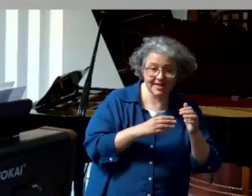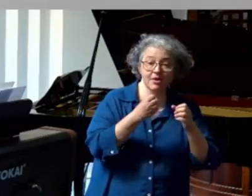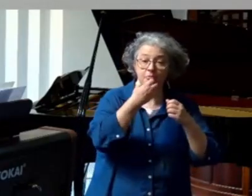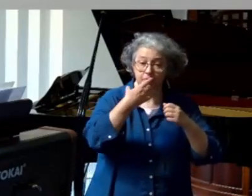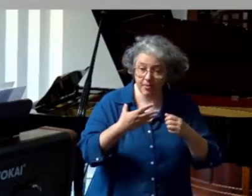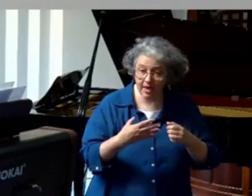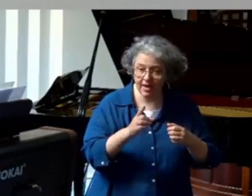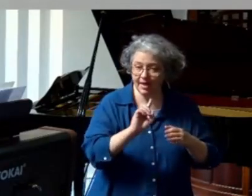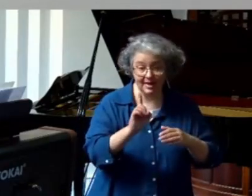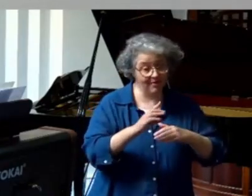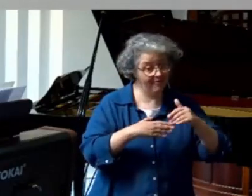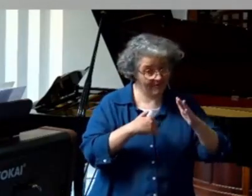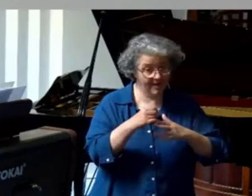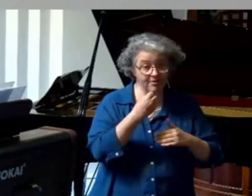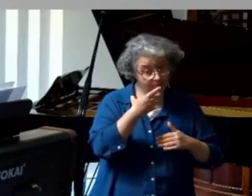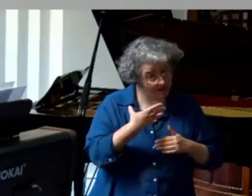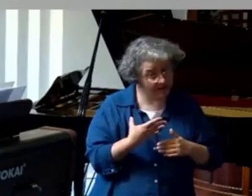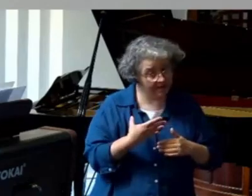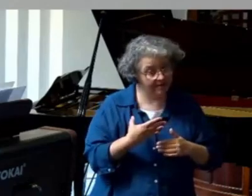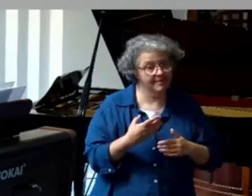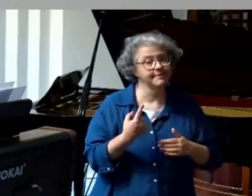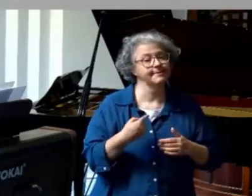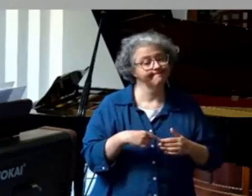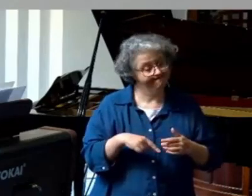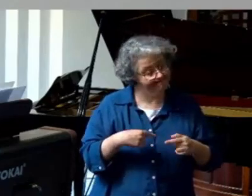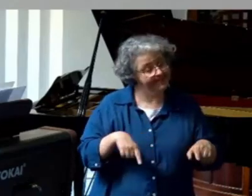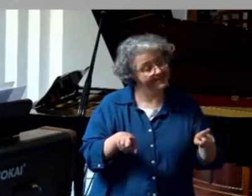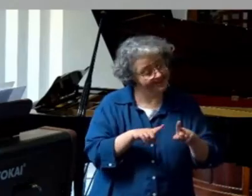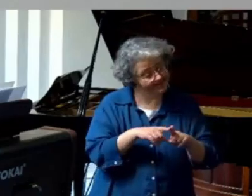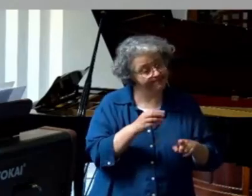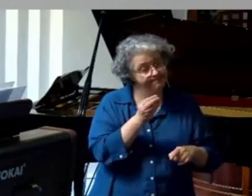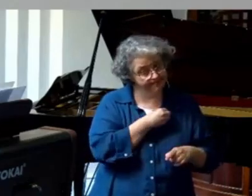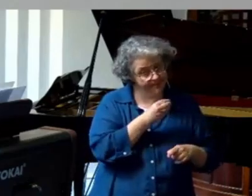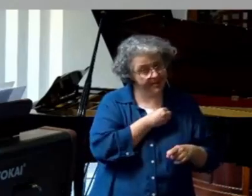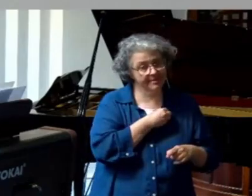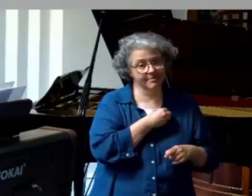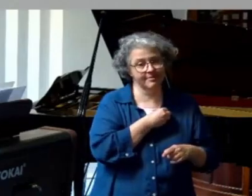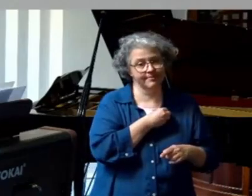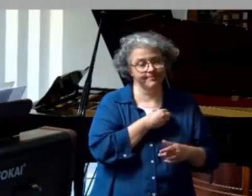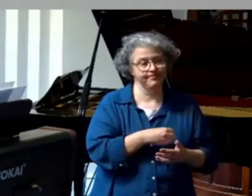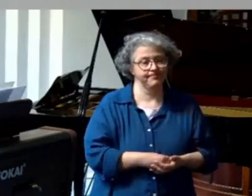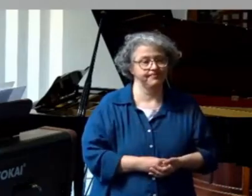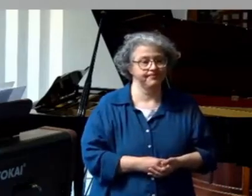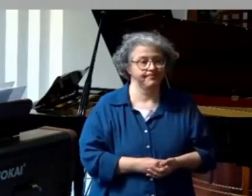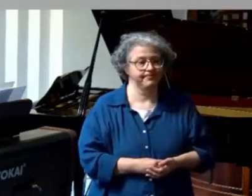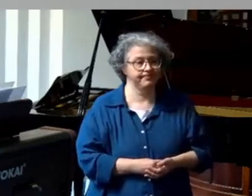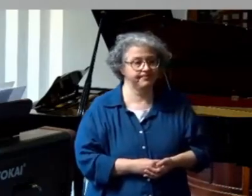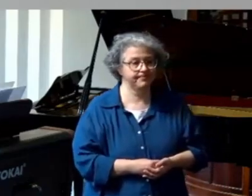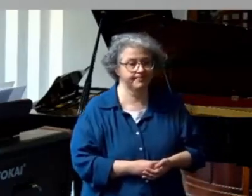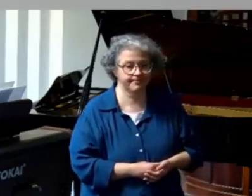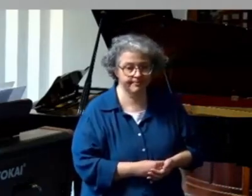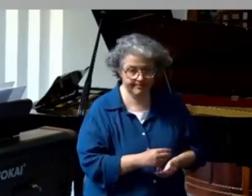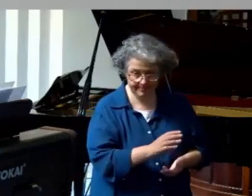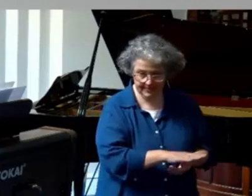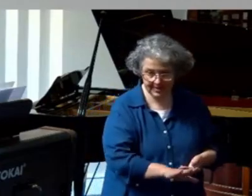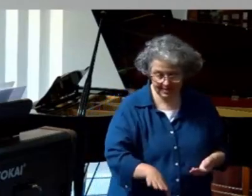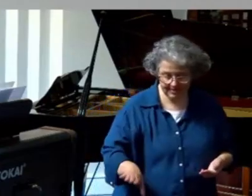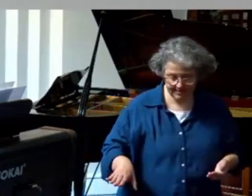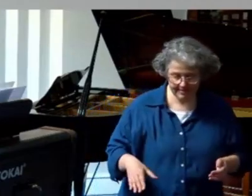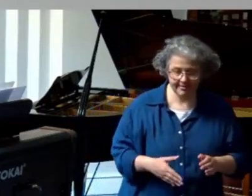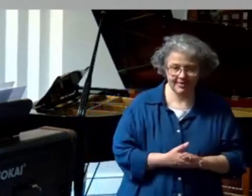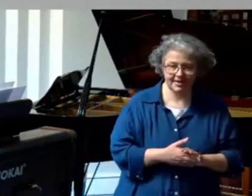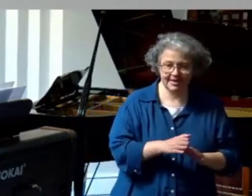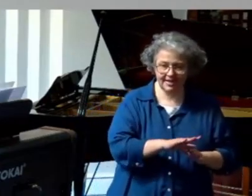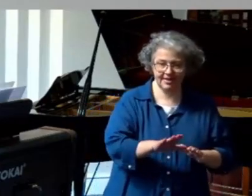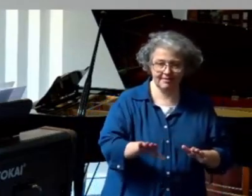o bem e não o faz, nisso está pecando. Com as crianças, que